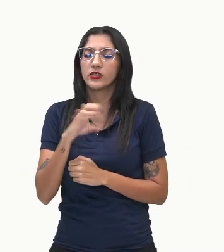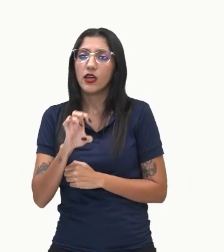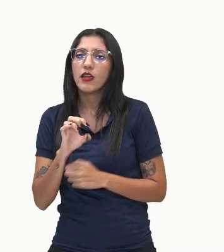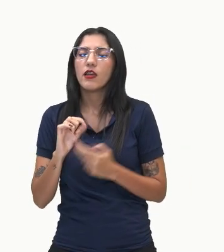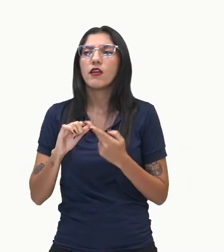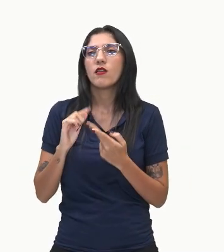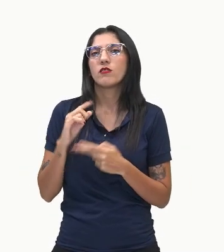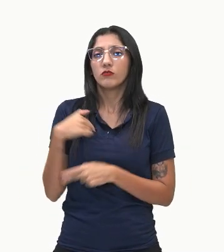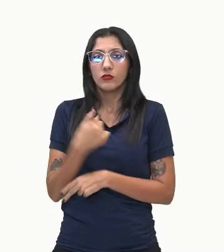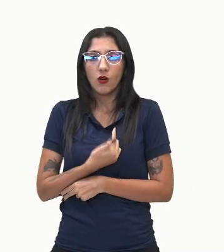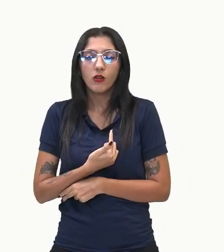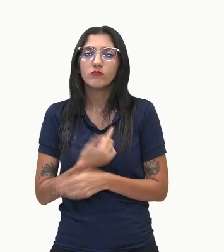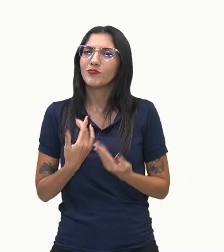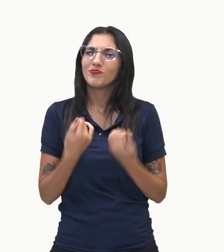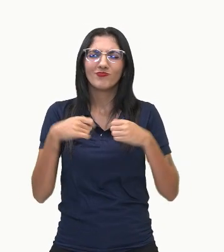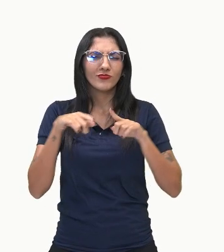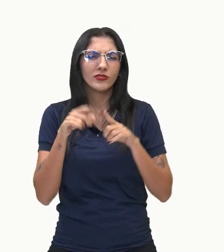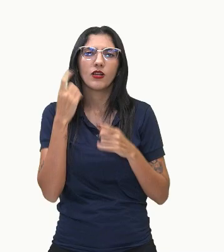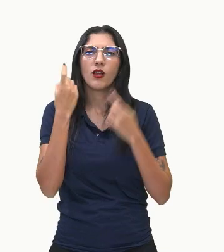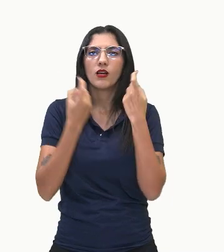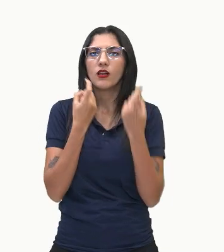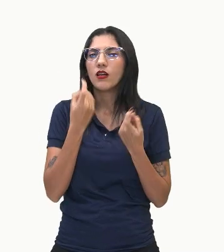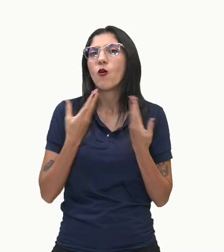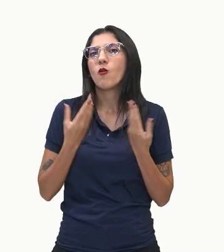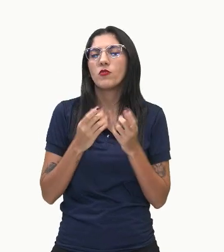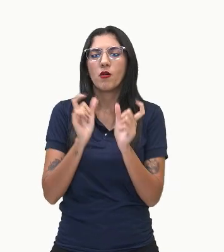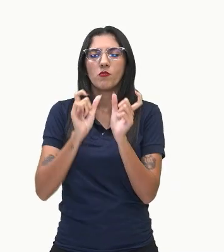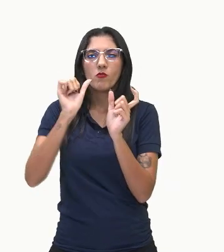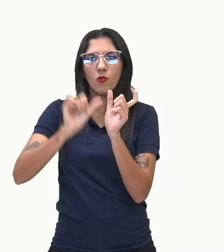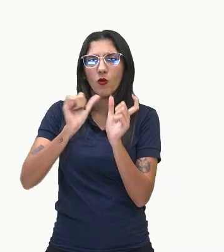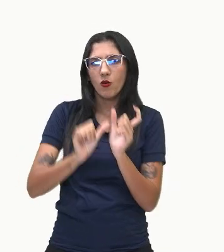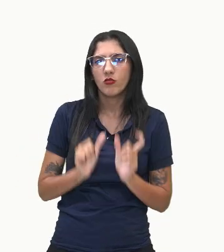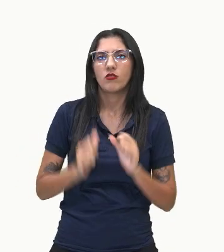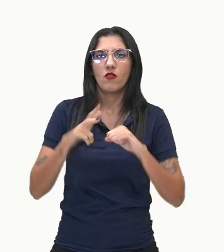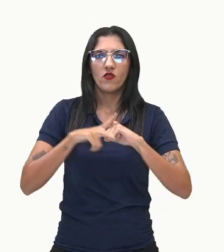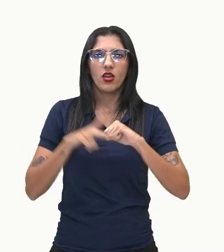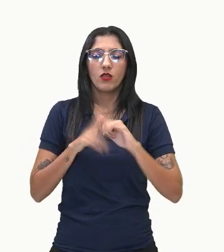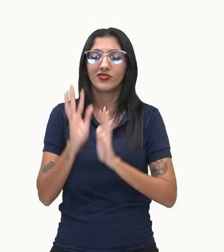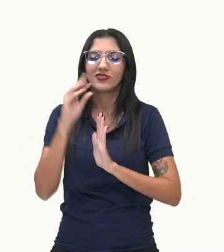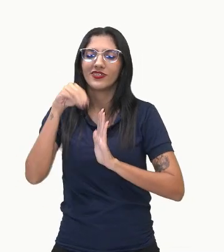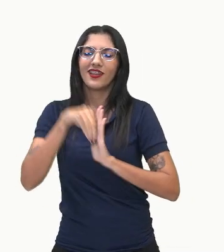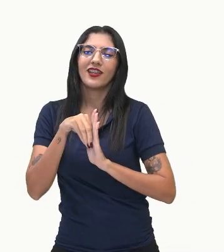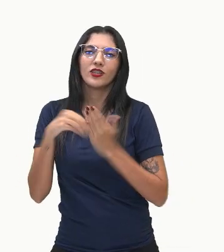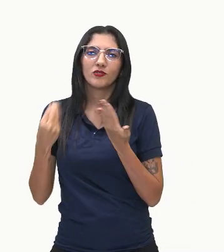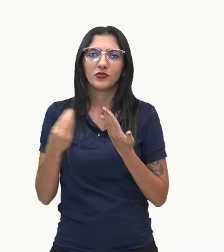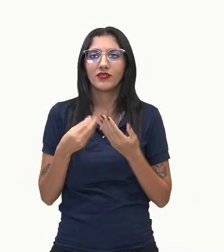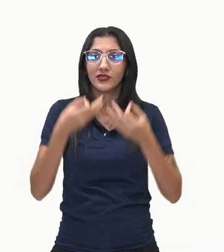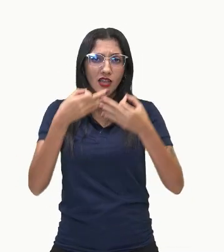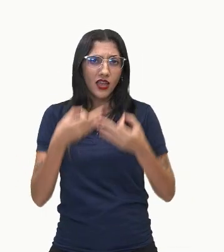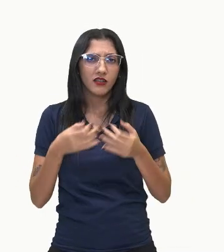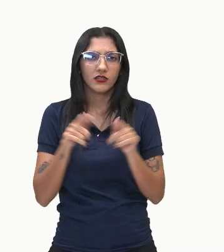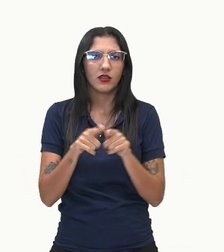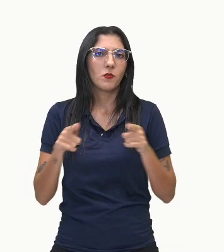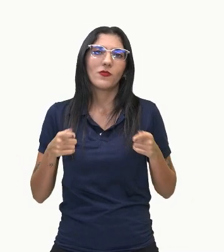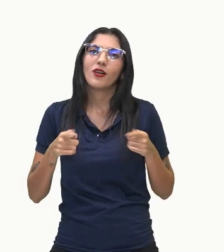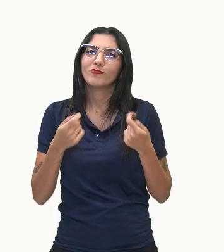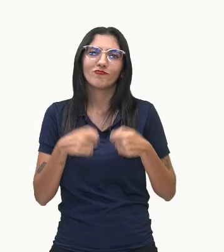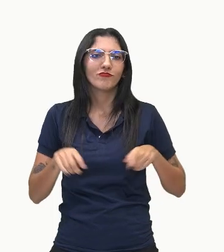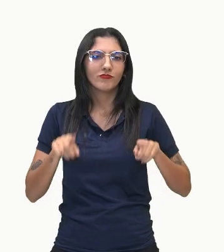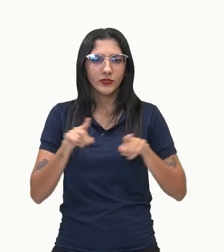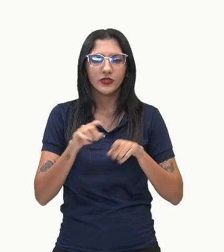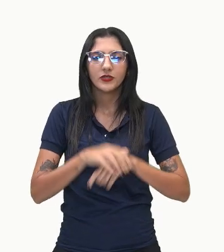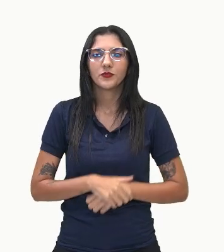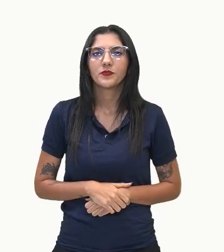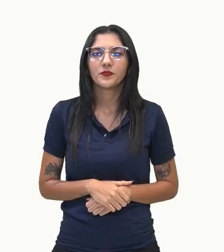não vou me preocupar em conjugar os verbos dentro da norma culta da língua. Já quando